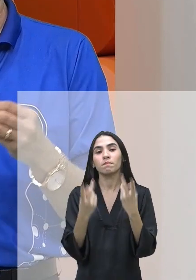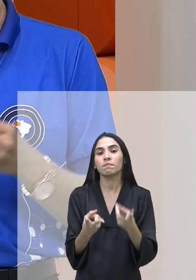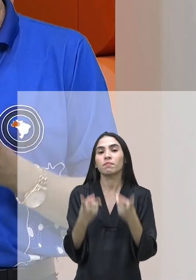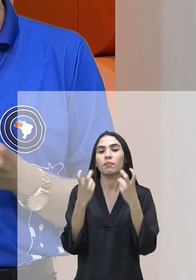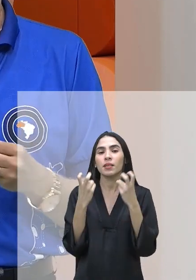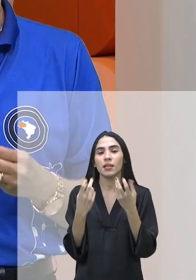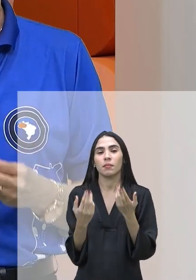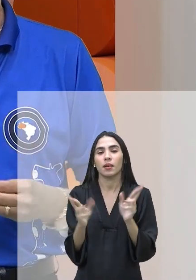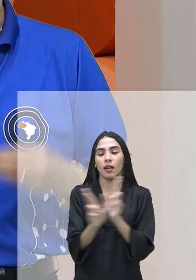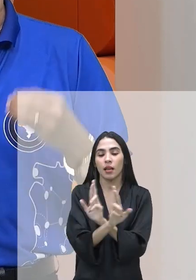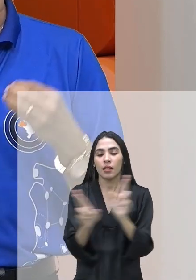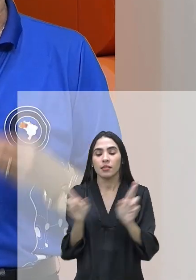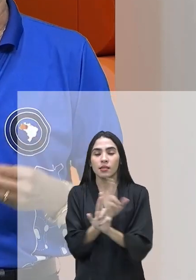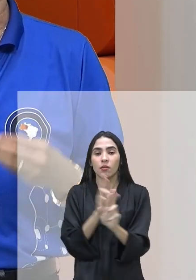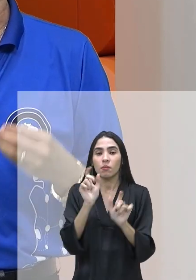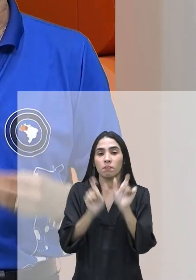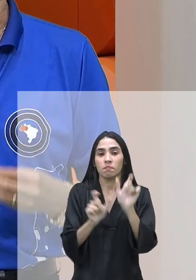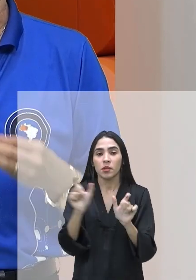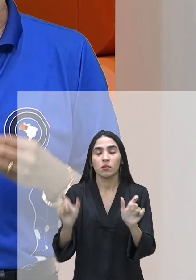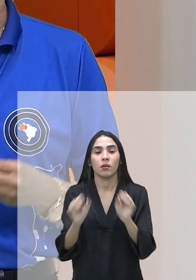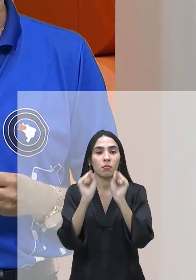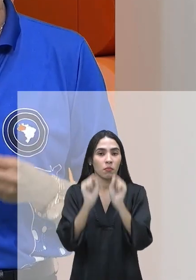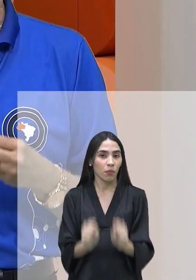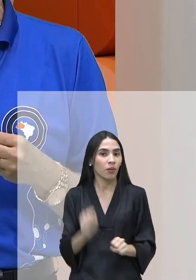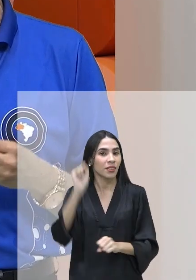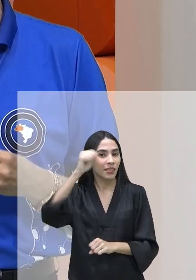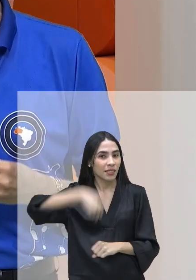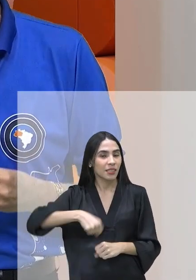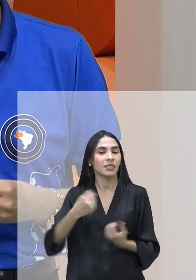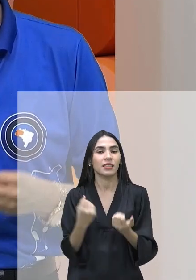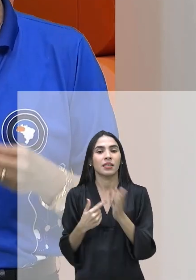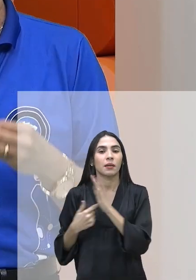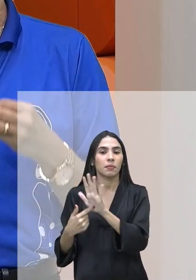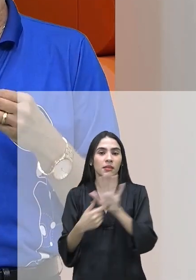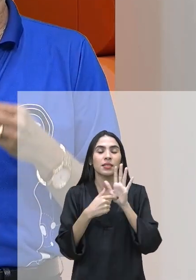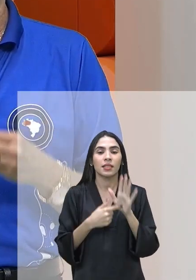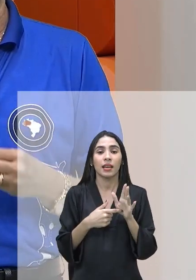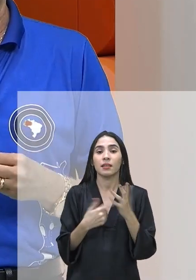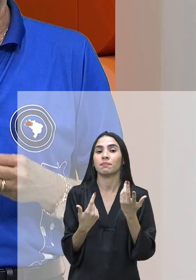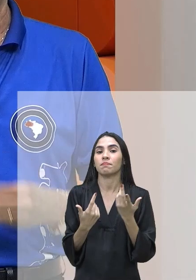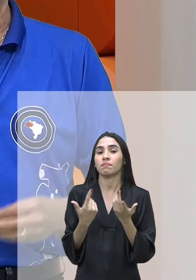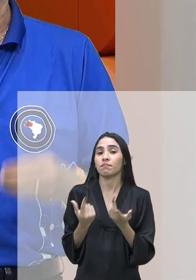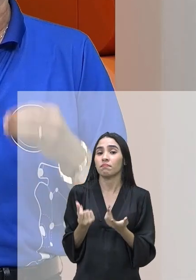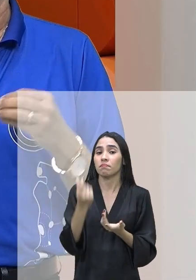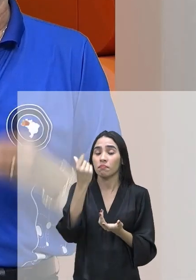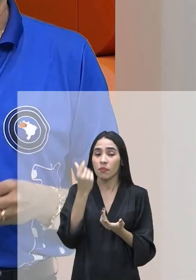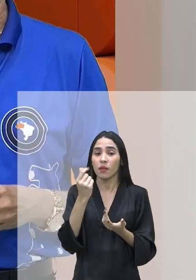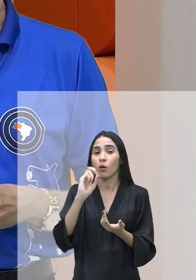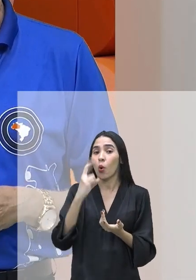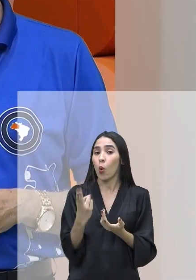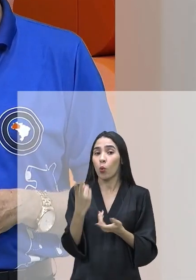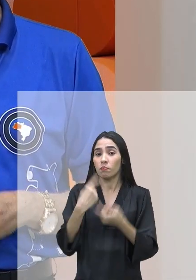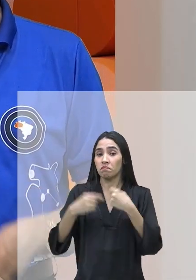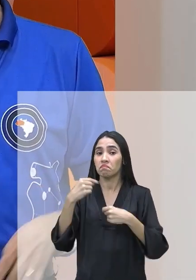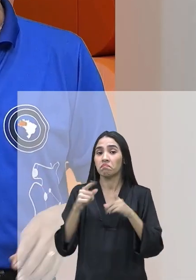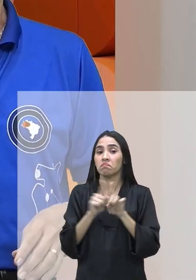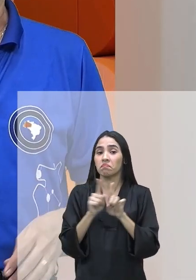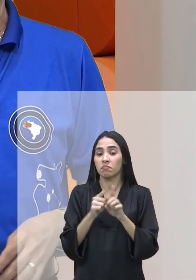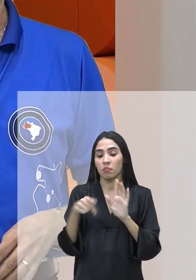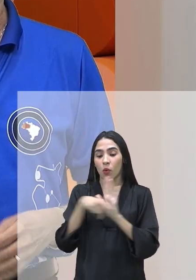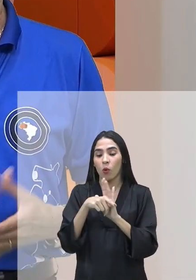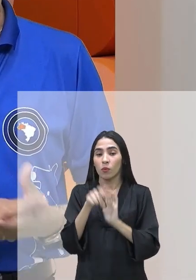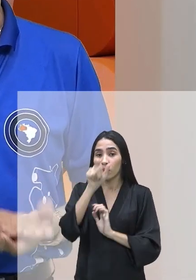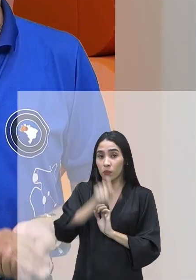essas relações pessoais podem sim trazer ganhos que são capitalizados para o indivíduo. E